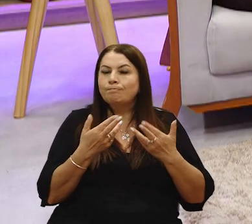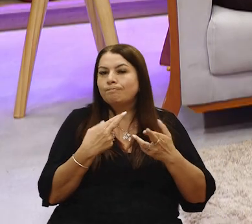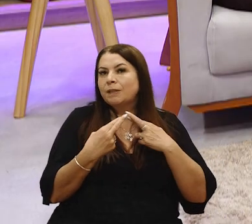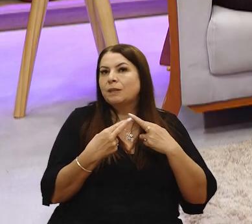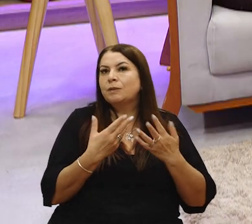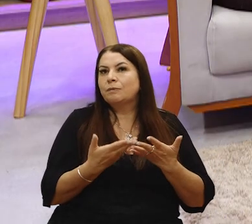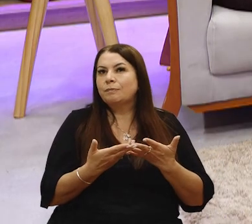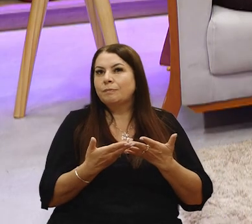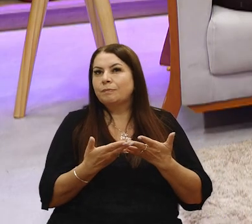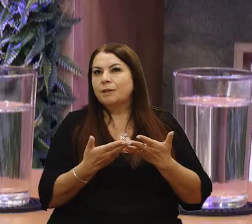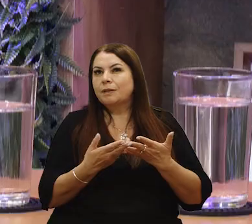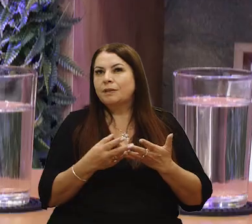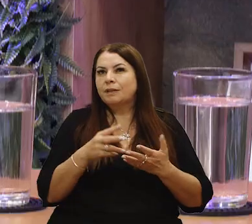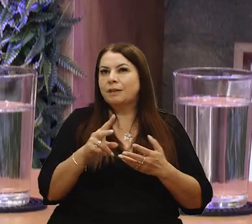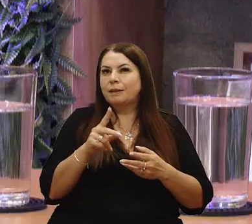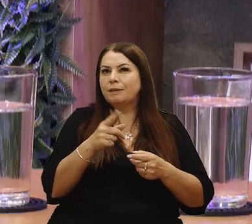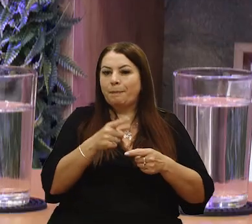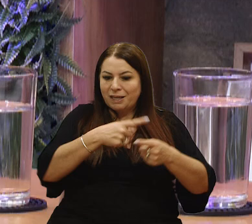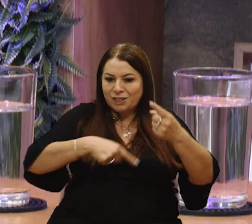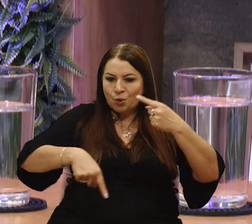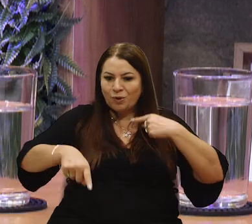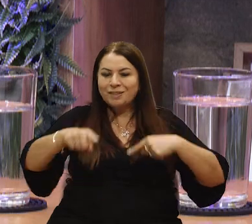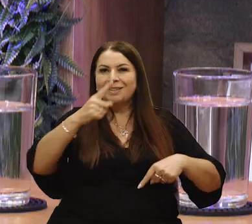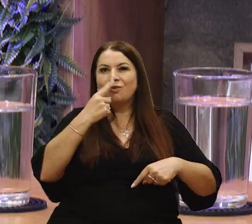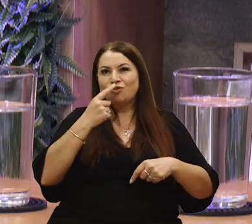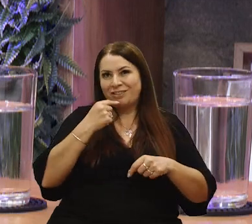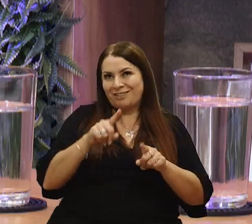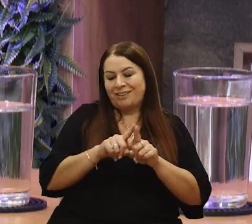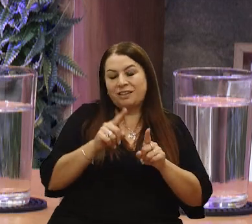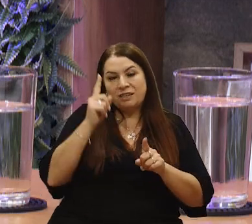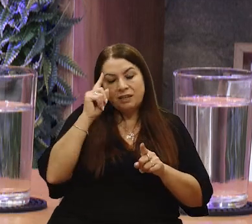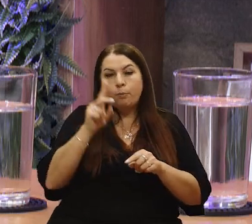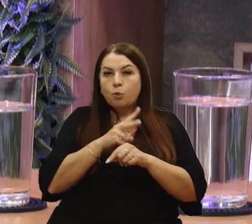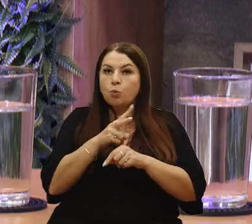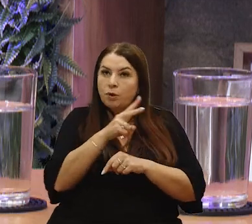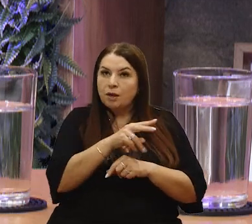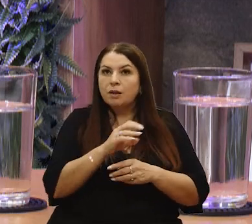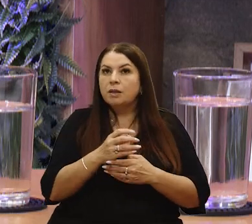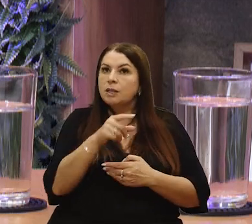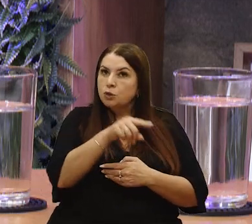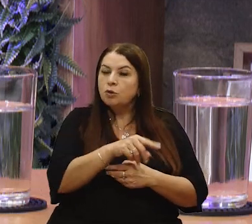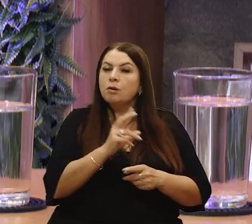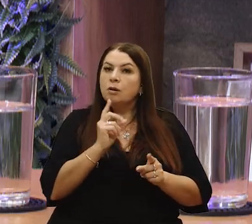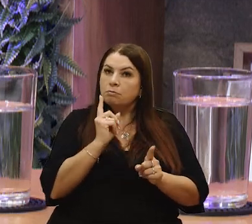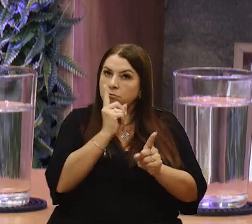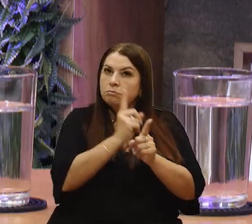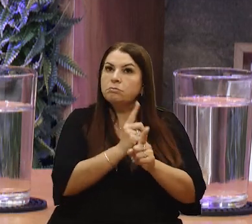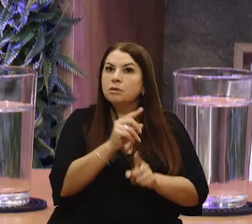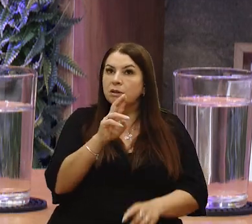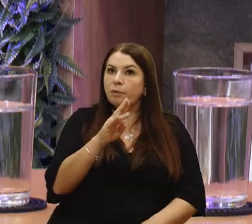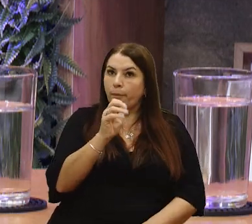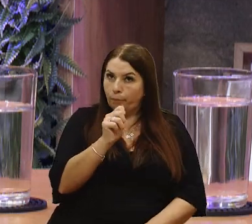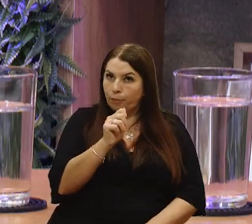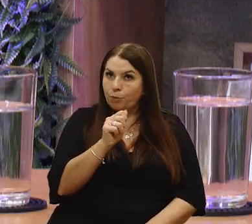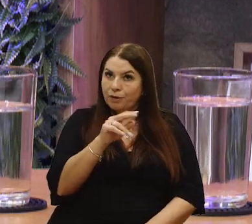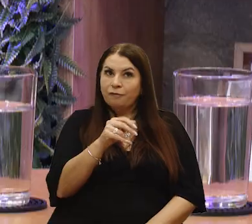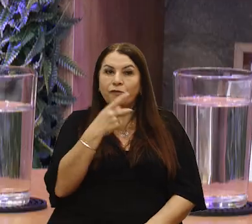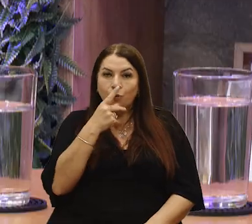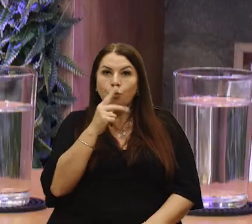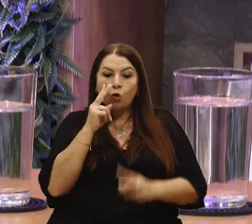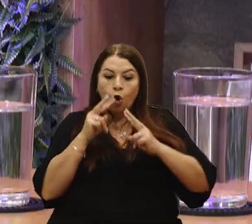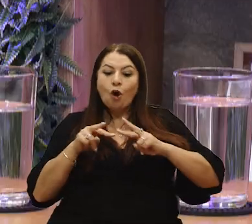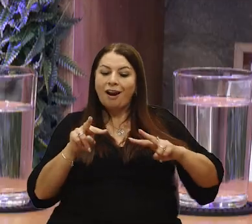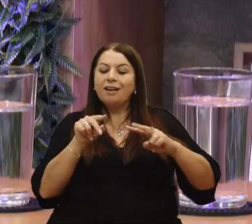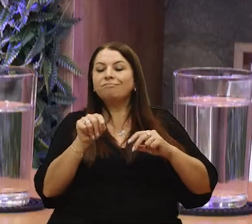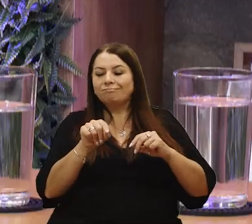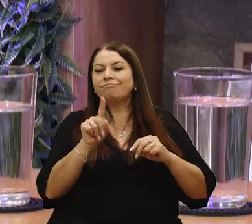porque o paciente ele precisa passar por vários atendimentos, não só na área da físio, mas como a parte da Nutri, todos os outros profissionais da